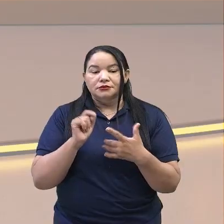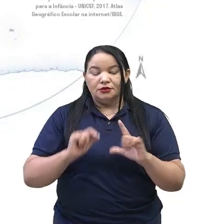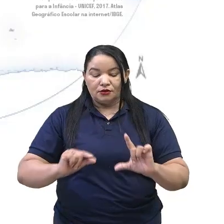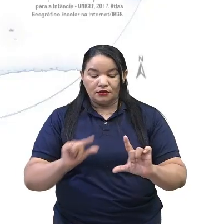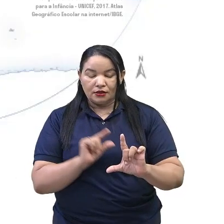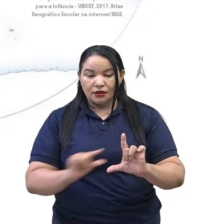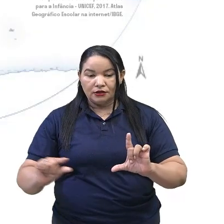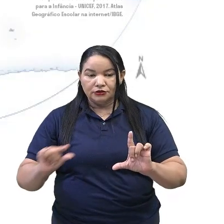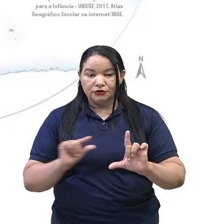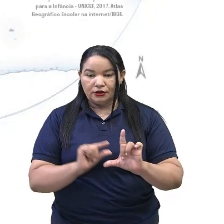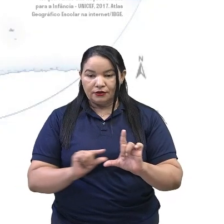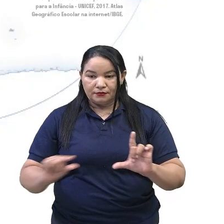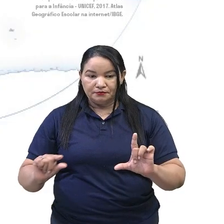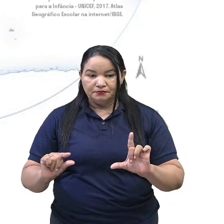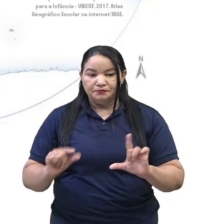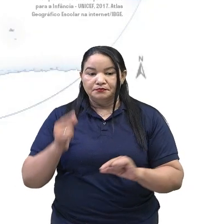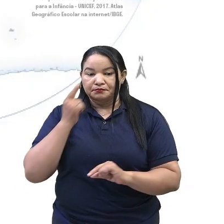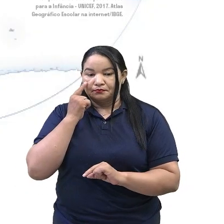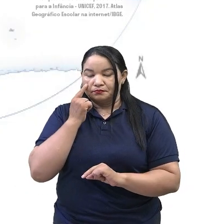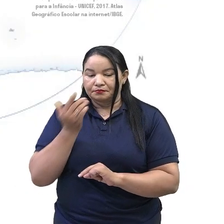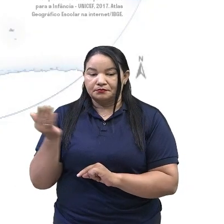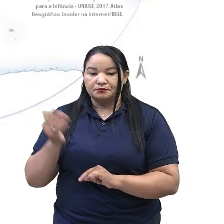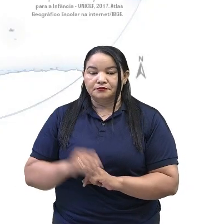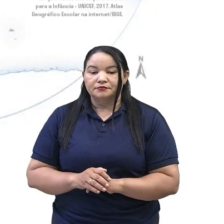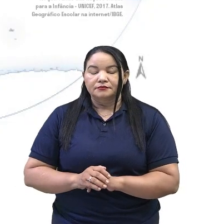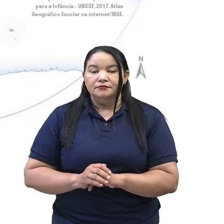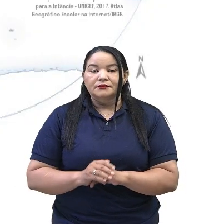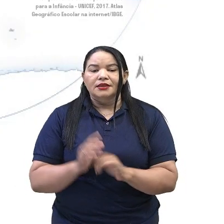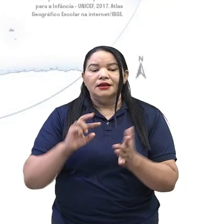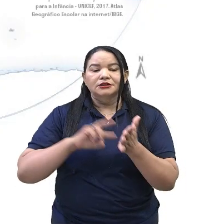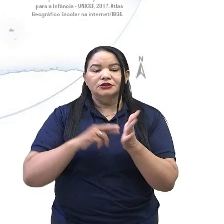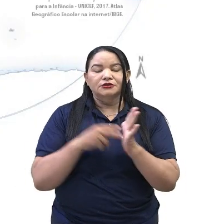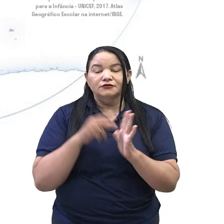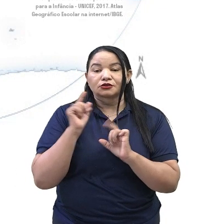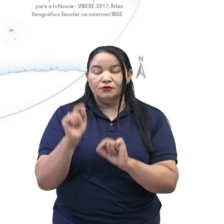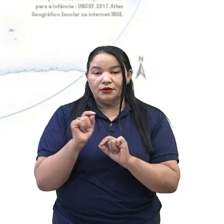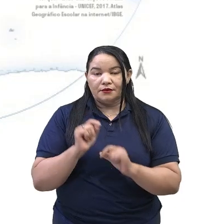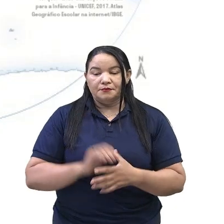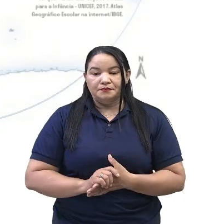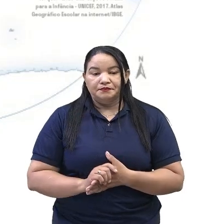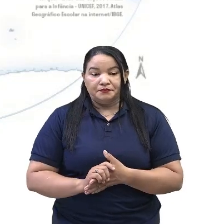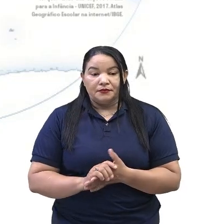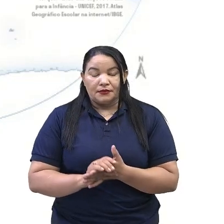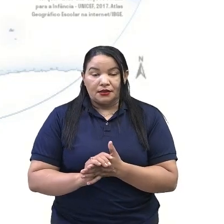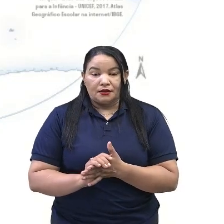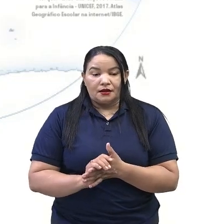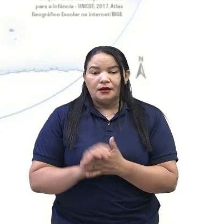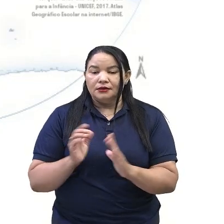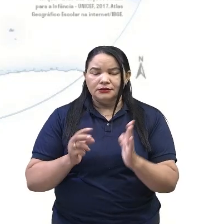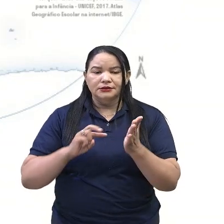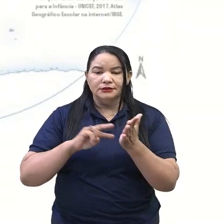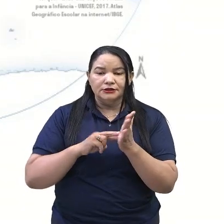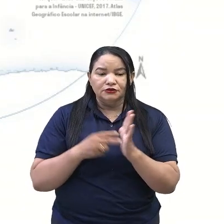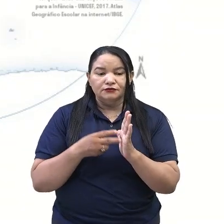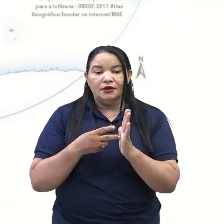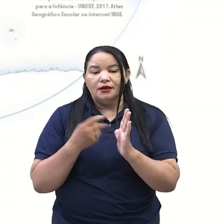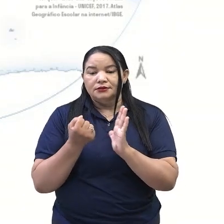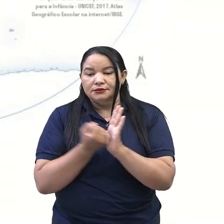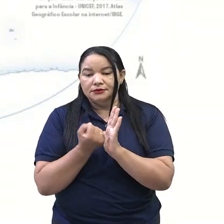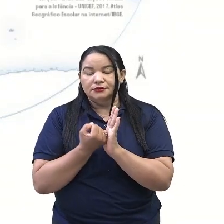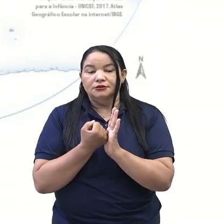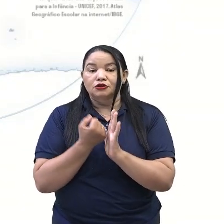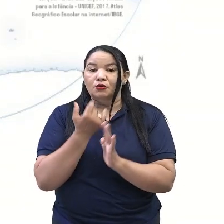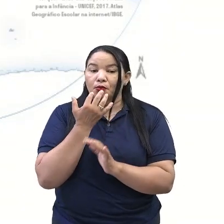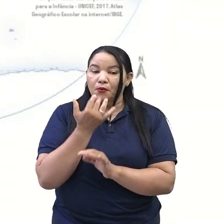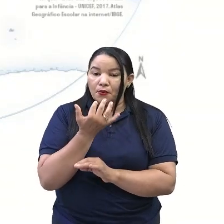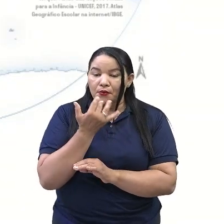aqui comigo. A legenda, ela indica ali o significado dos símbolos. Então, essas cores que estão